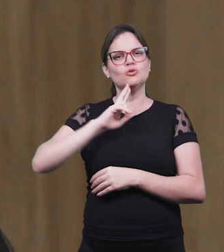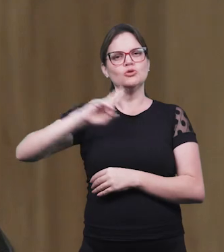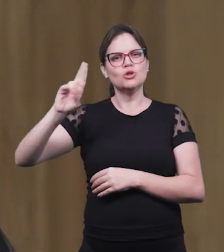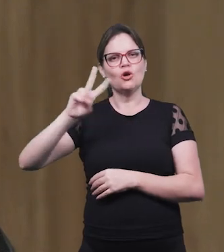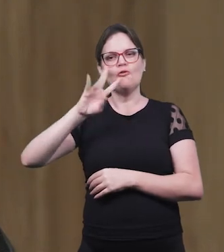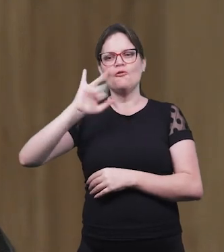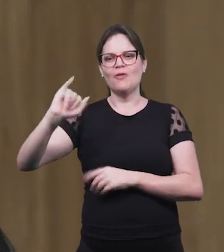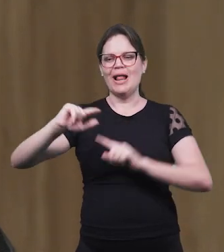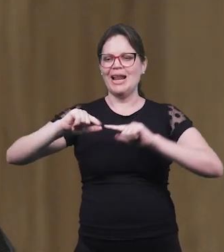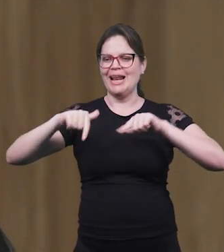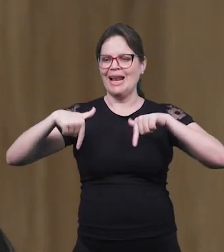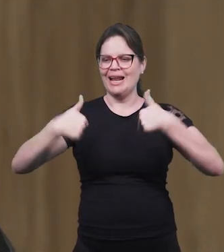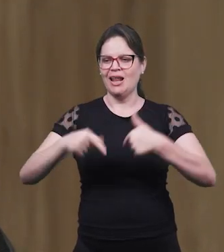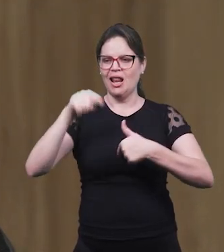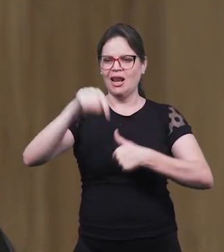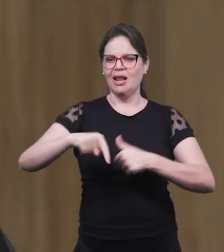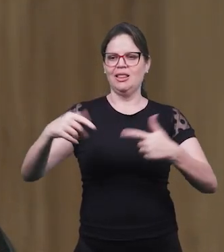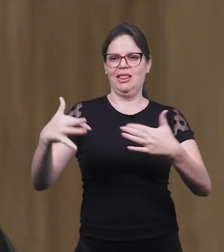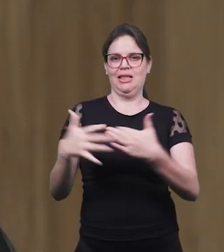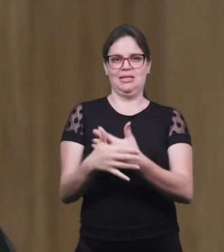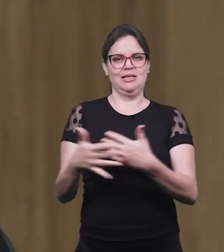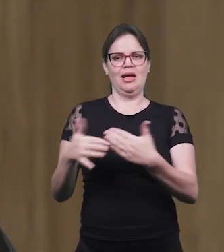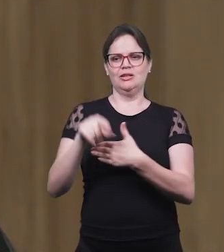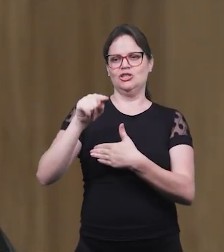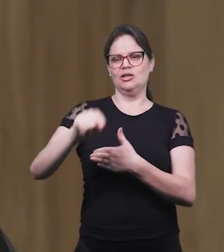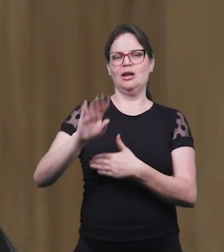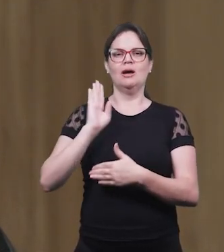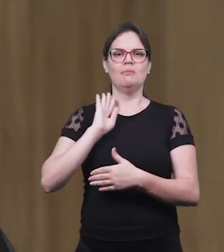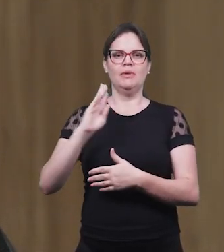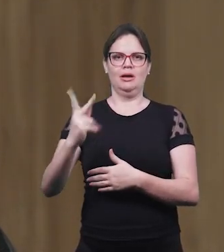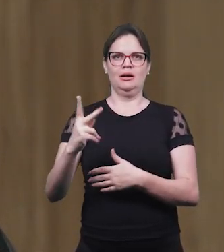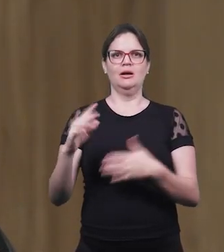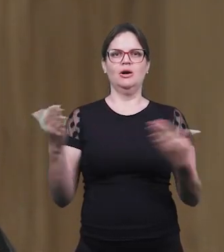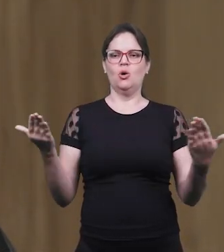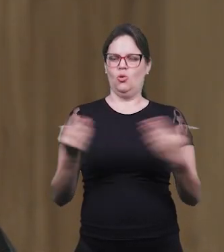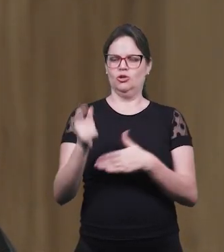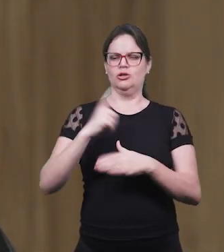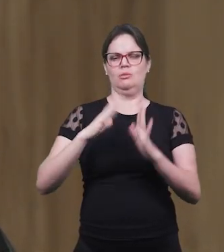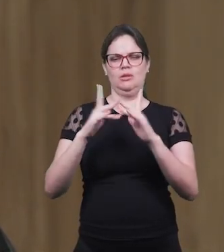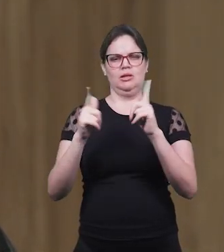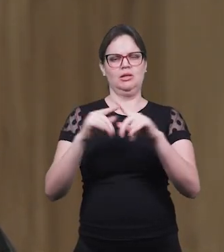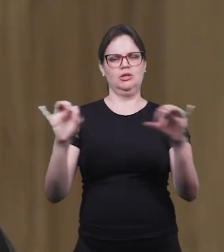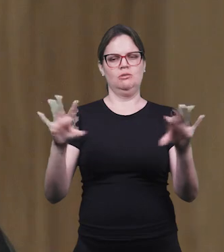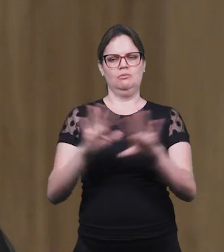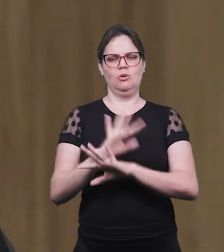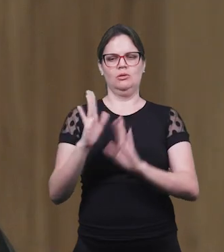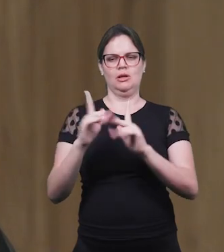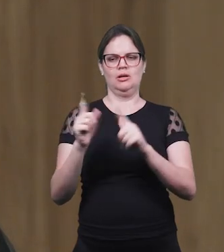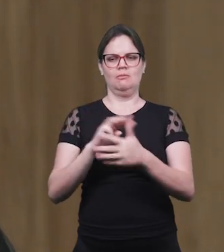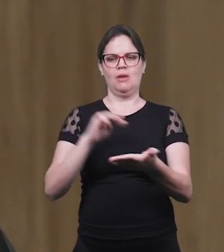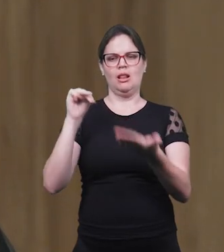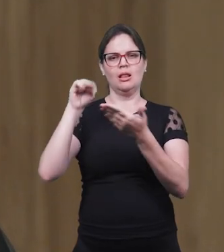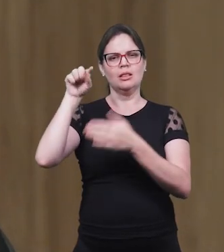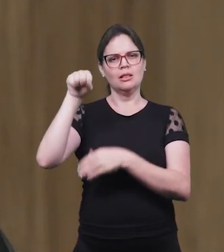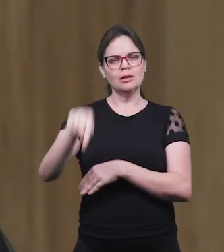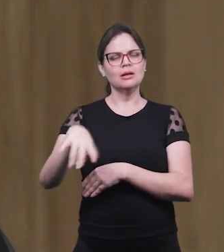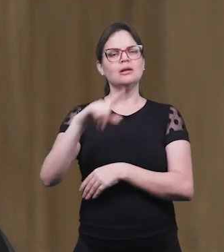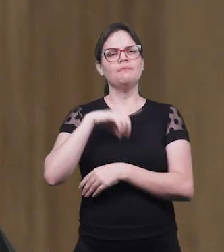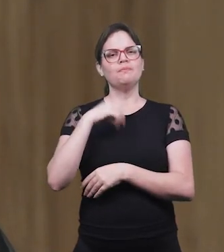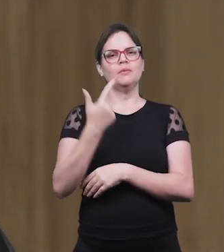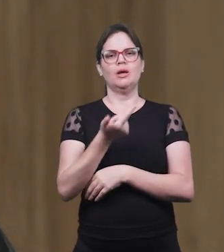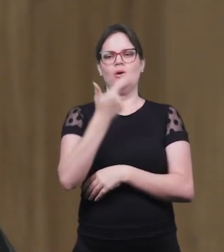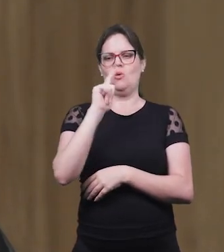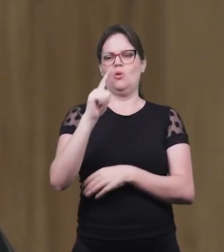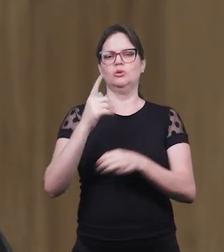naquela cidade. Hoje nós temos o templo lá em Santa Luzia, nessa cidade, temos os